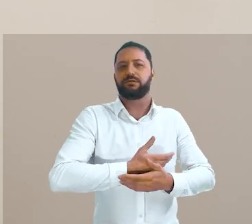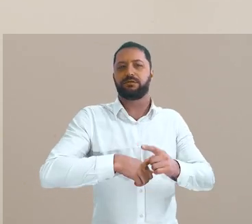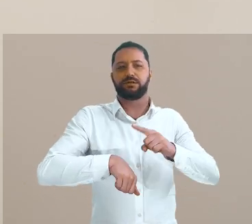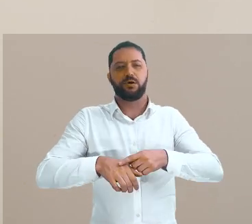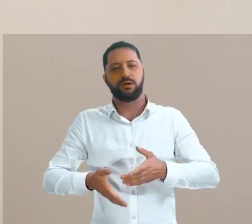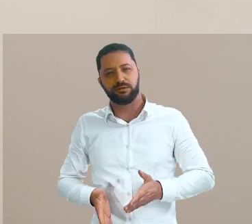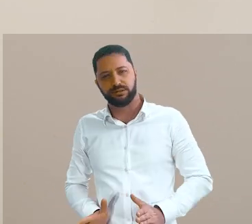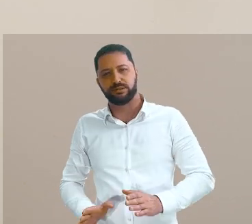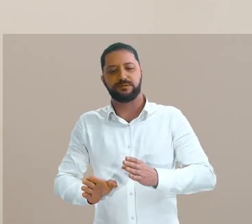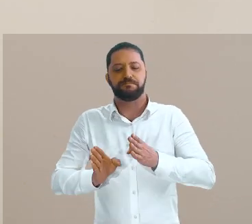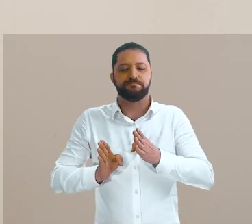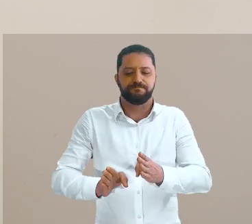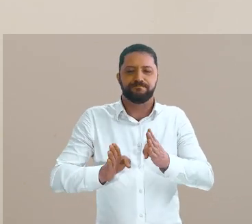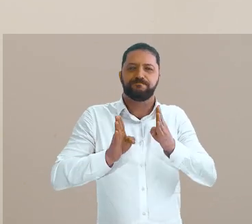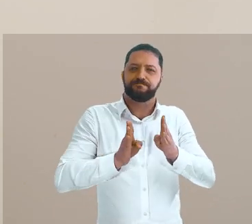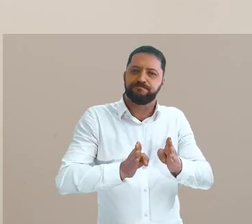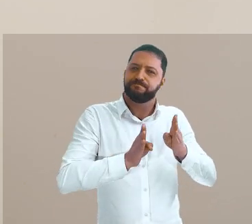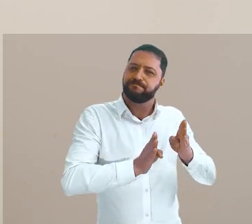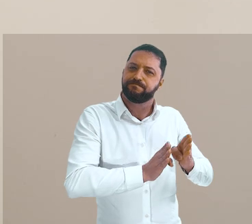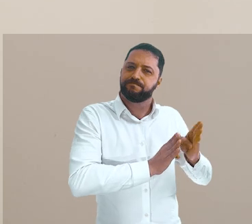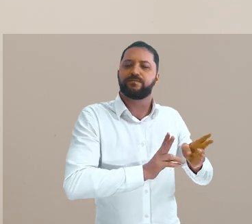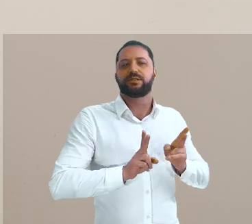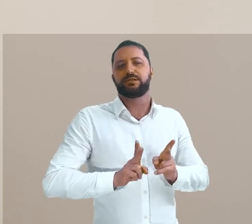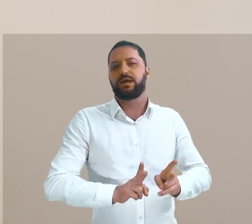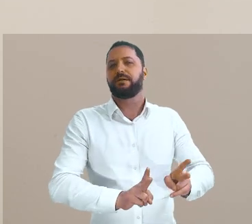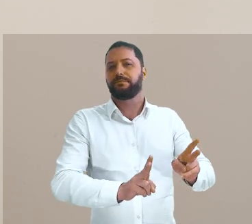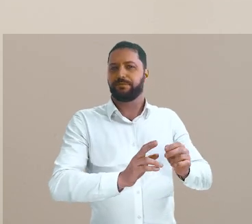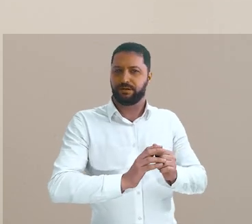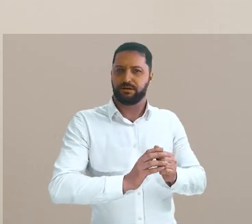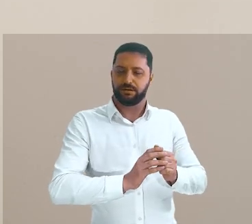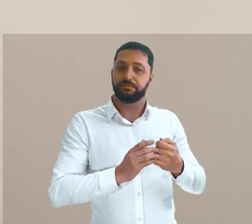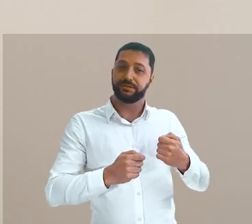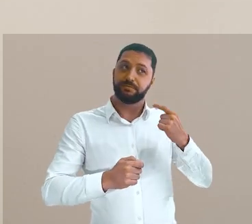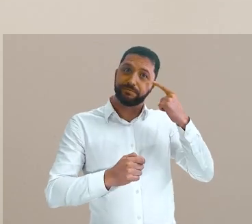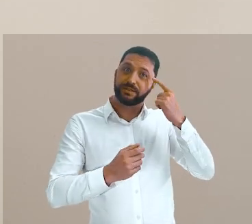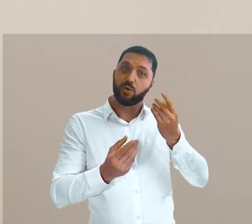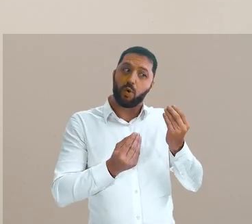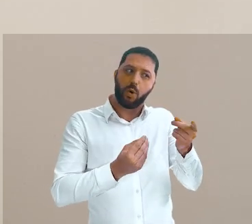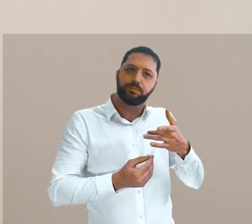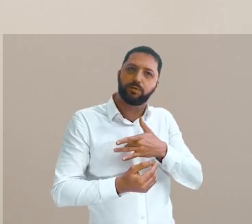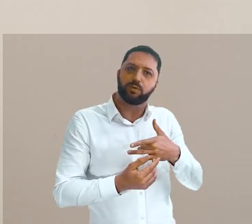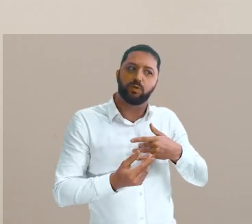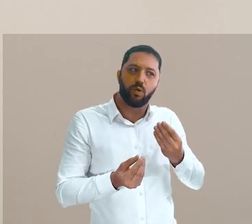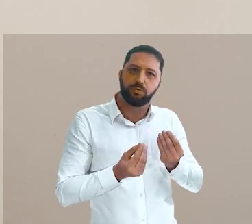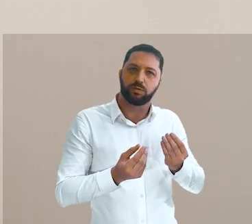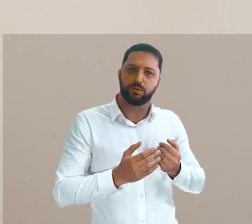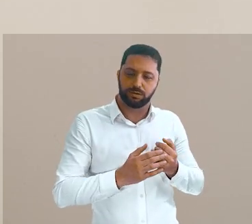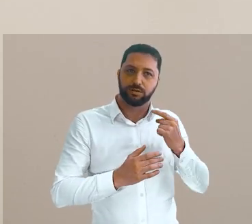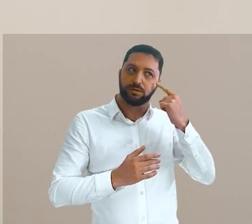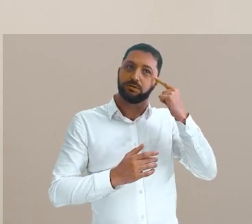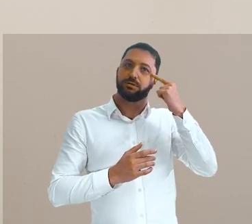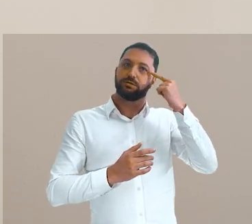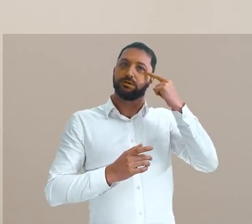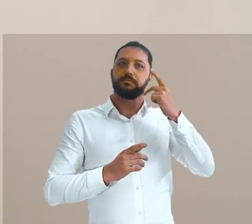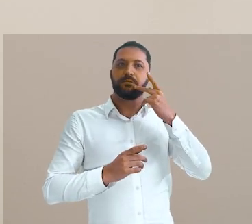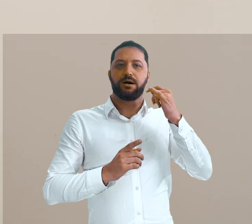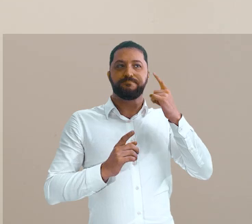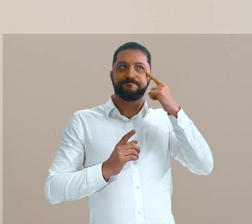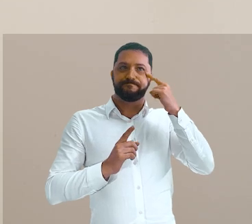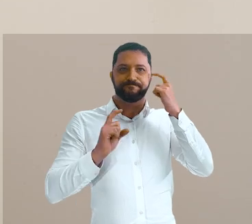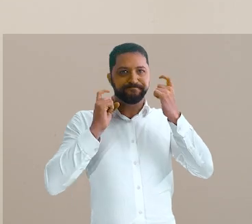No pós-parto, no parto. Então sempre está muito ligado a essa, como essa criança